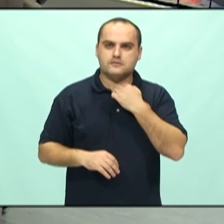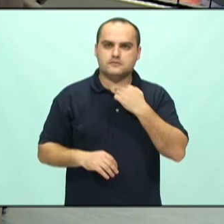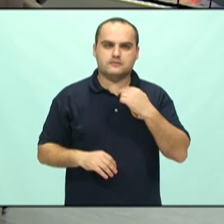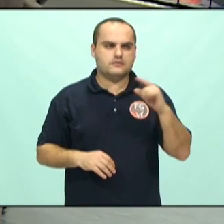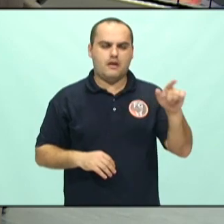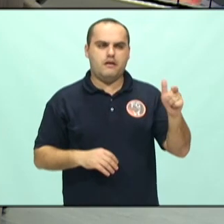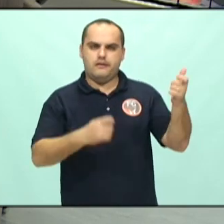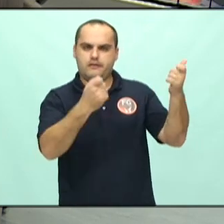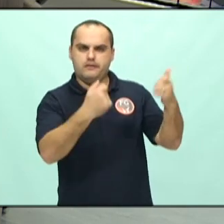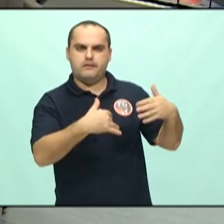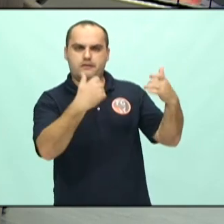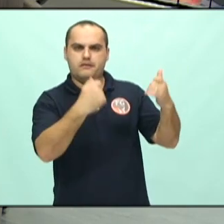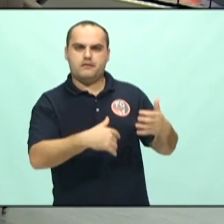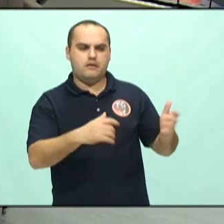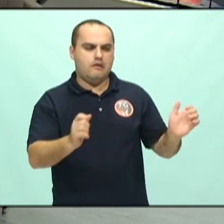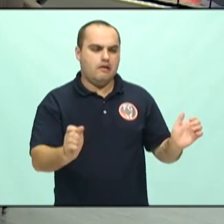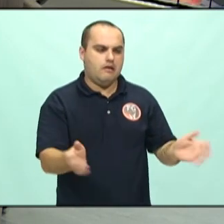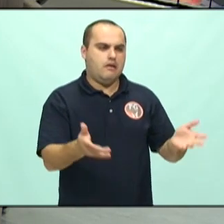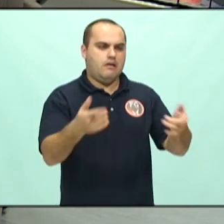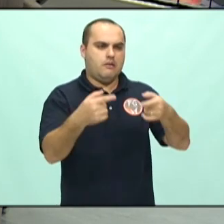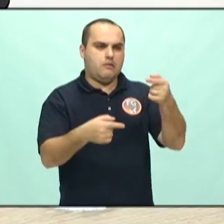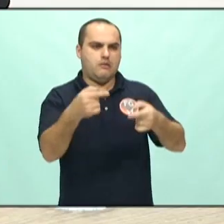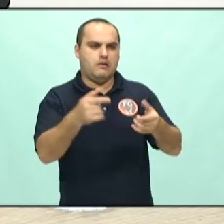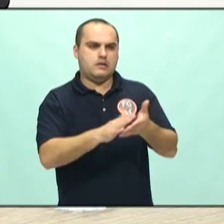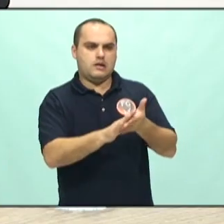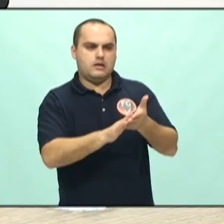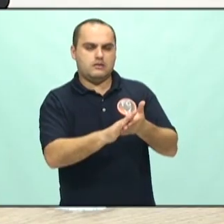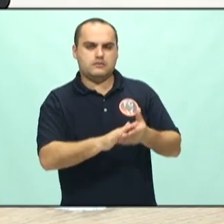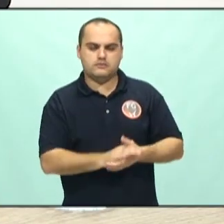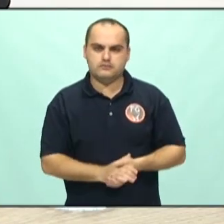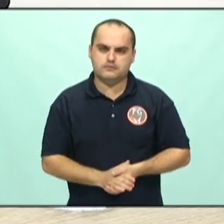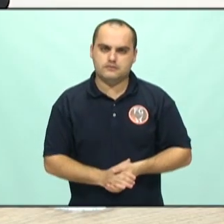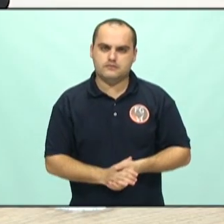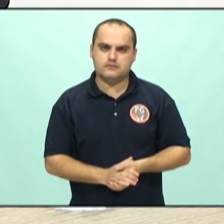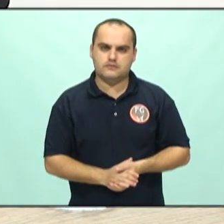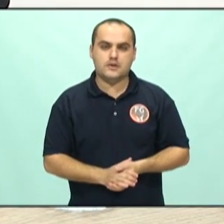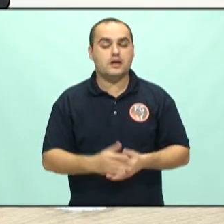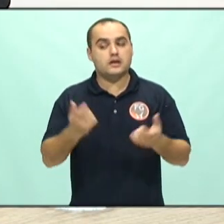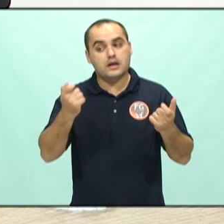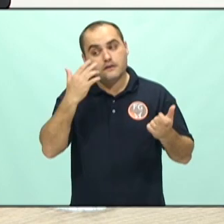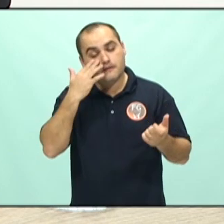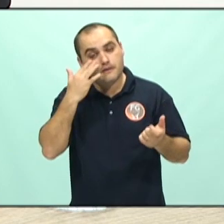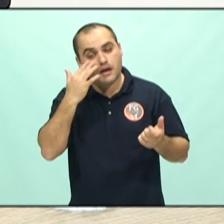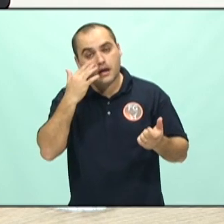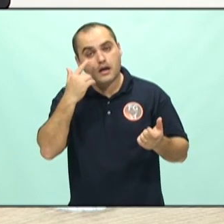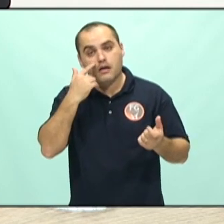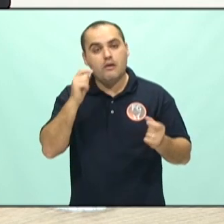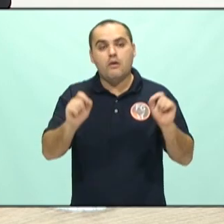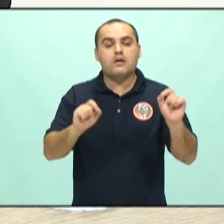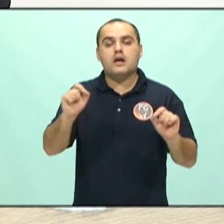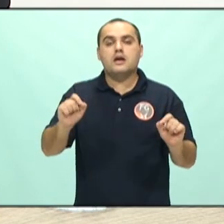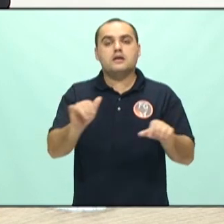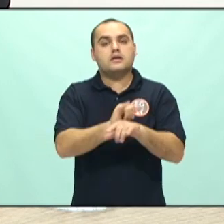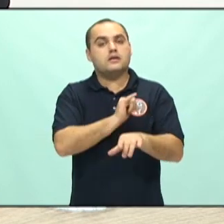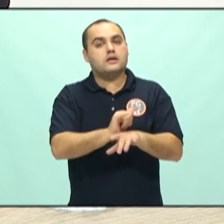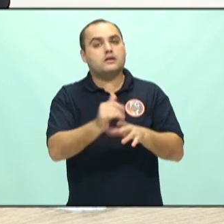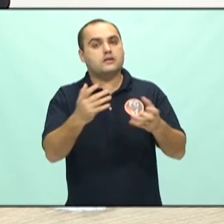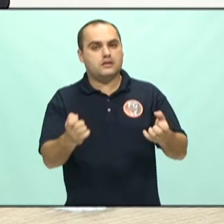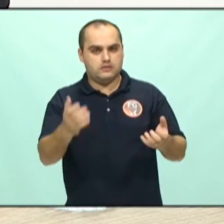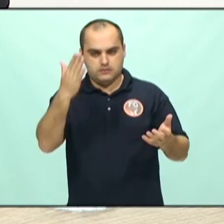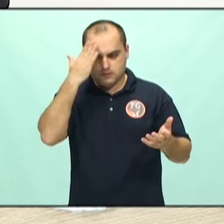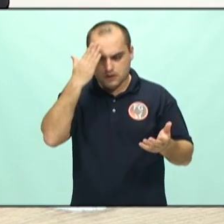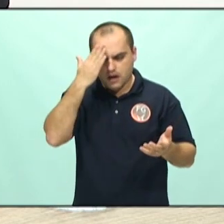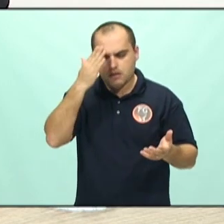isso não estimula a concorrência. Então, nós temos que saber qual paradigma que eles querem. Nós sabemos que nós temos distorções dentro de